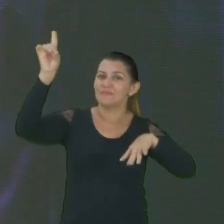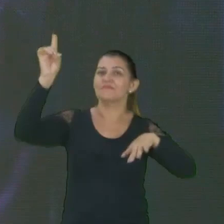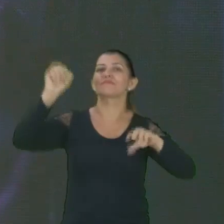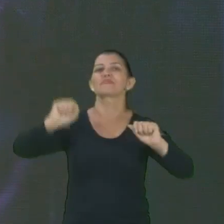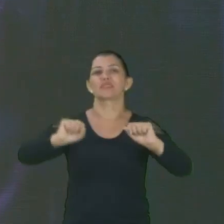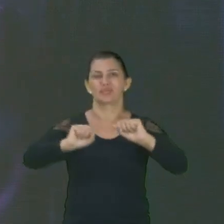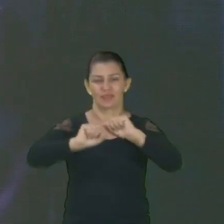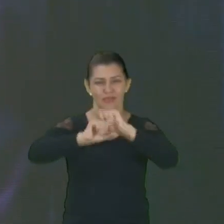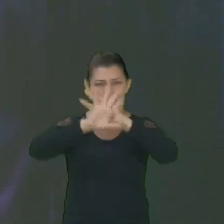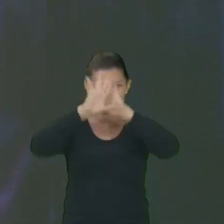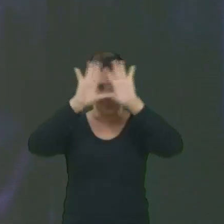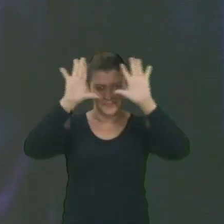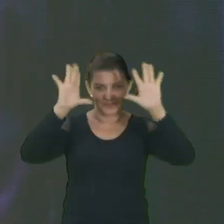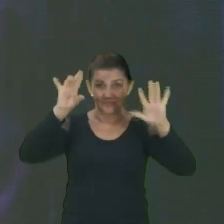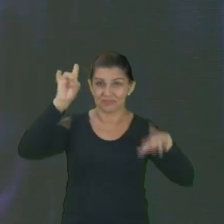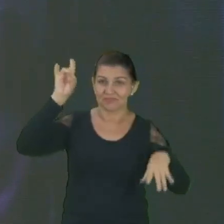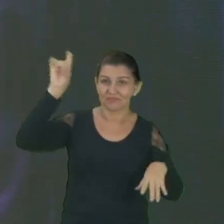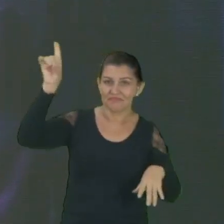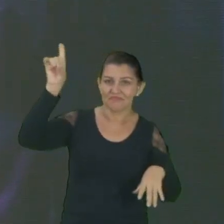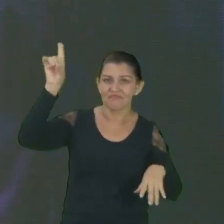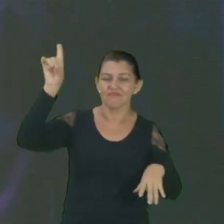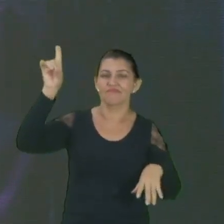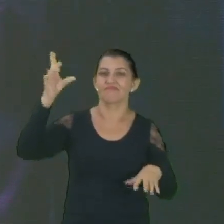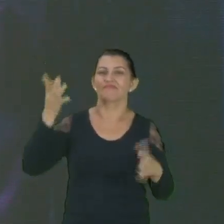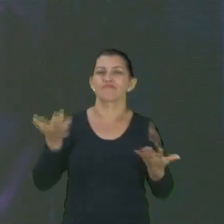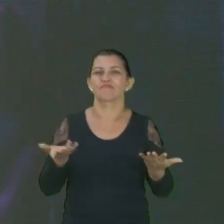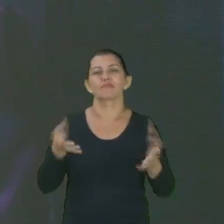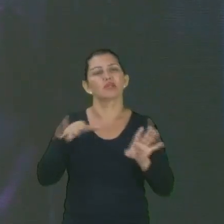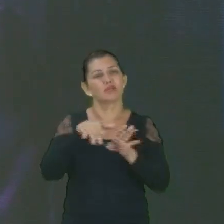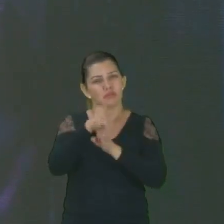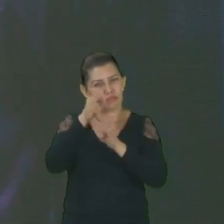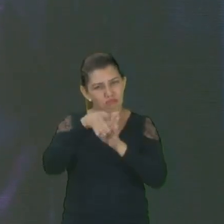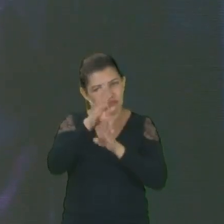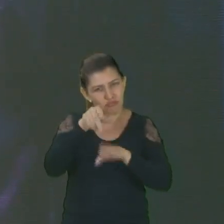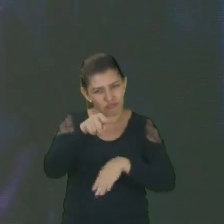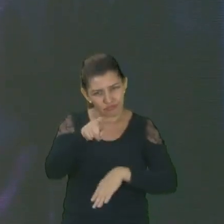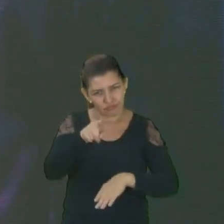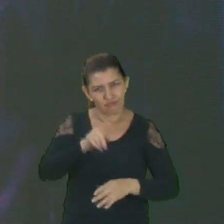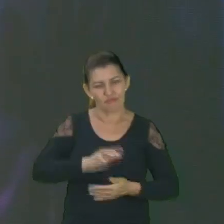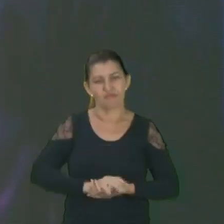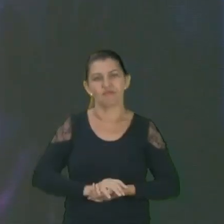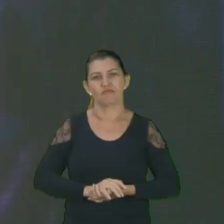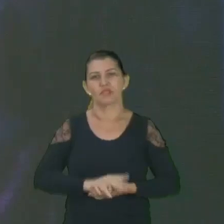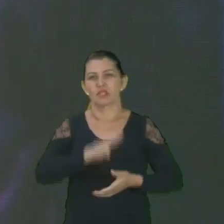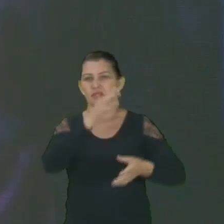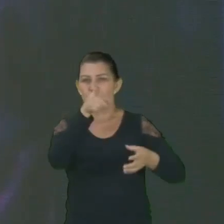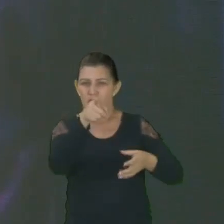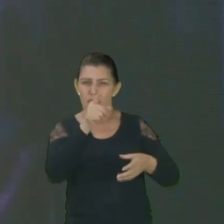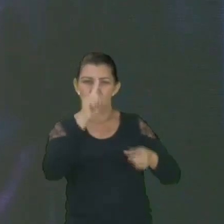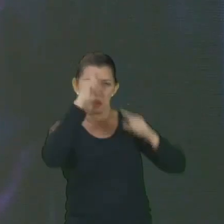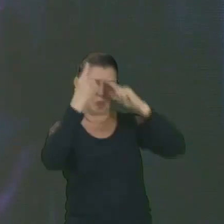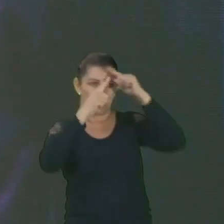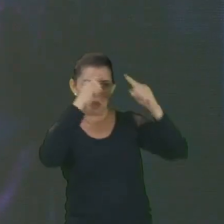Glória a Deus. Então, uma lição para você: nunca julgue o outro.